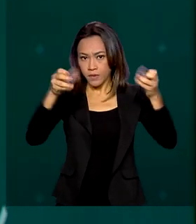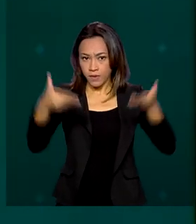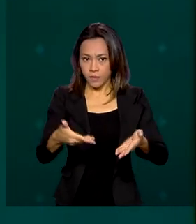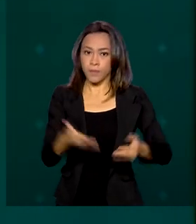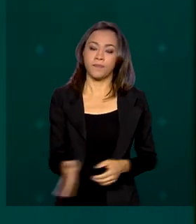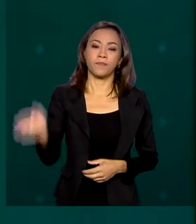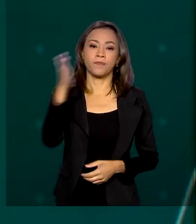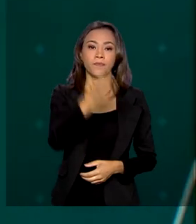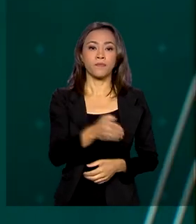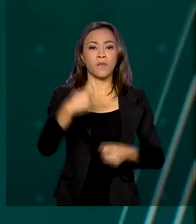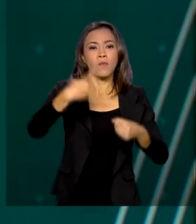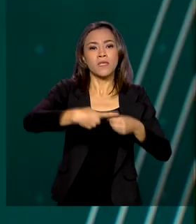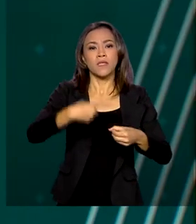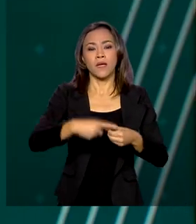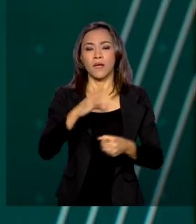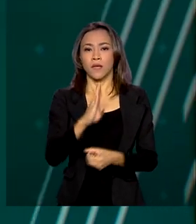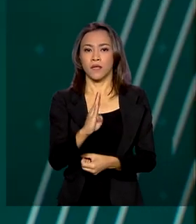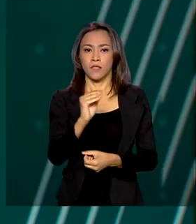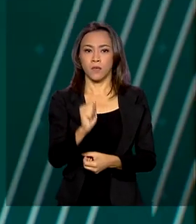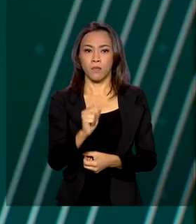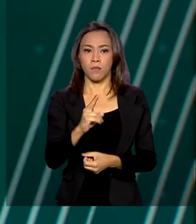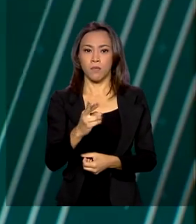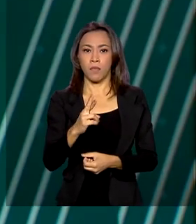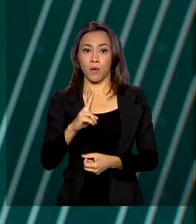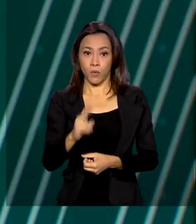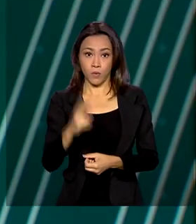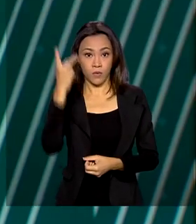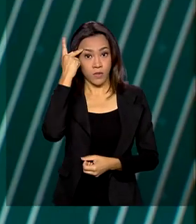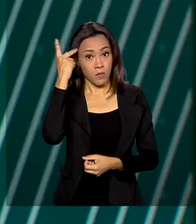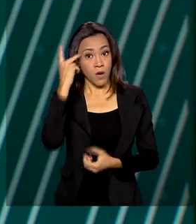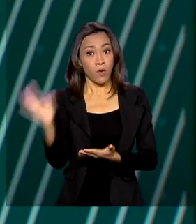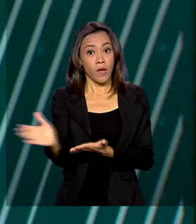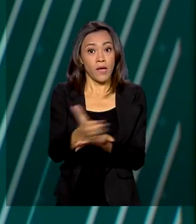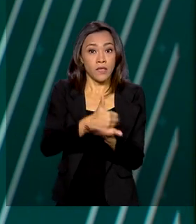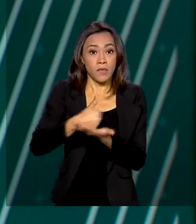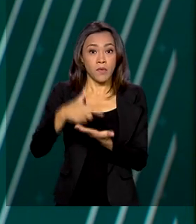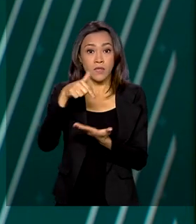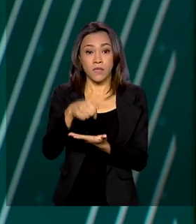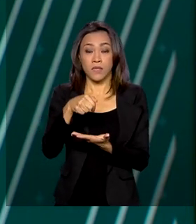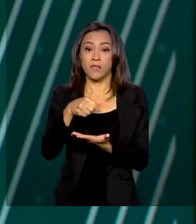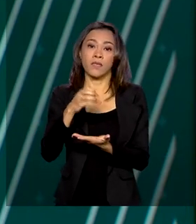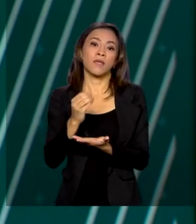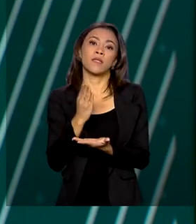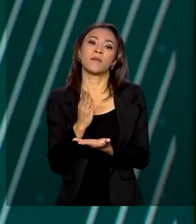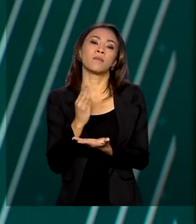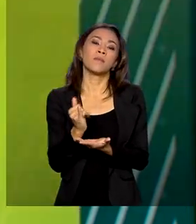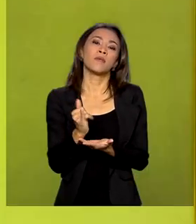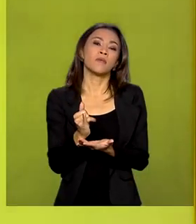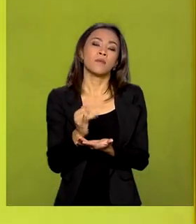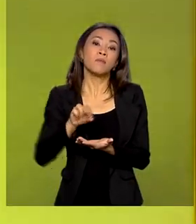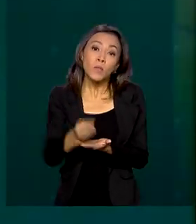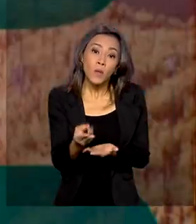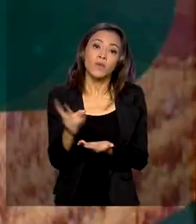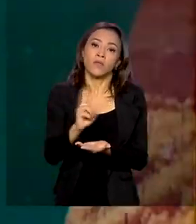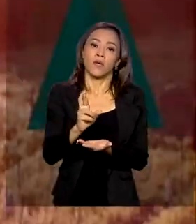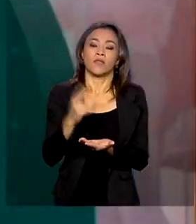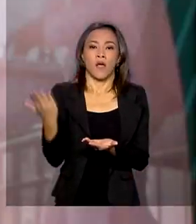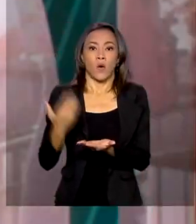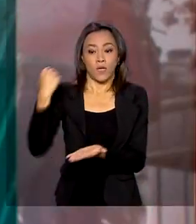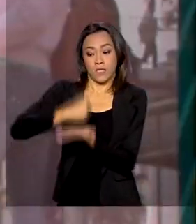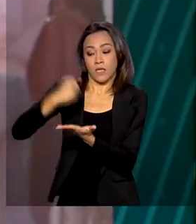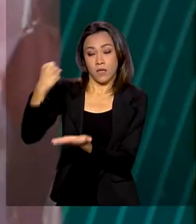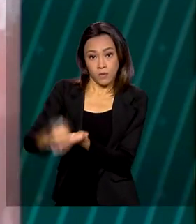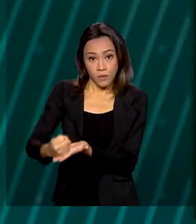Bauru, em São Paulo, já recebeu 70 milhões de reais do programa Agenda Ambiental Urbana. Agora, com a assinatura de um